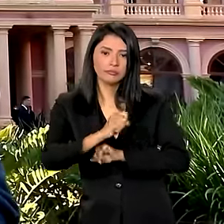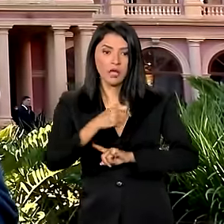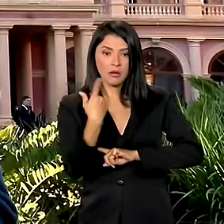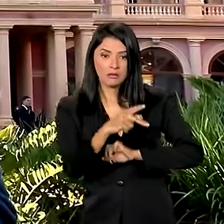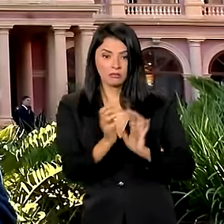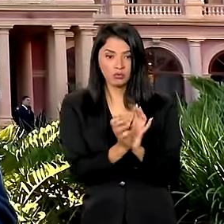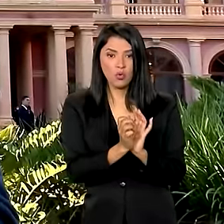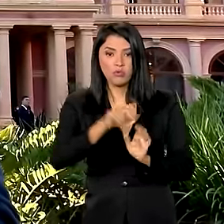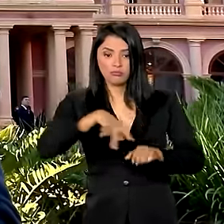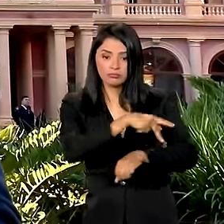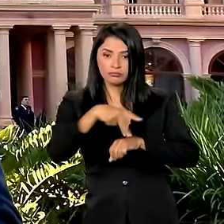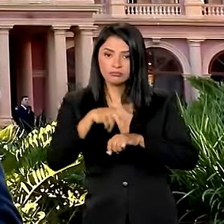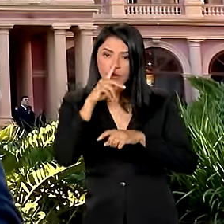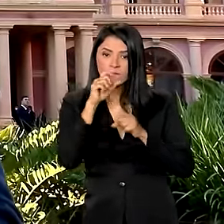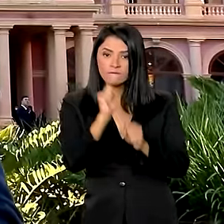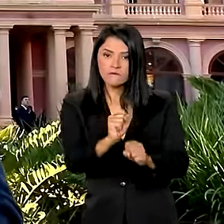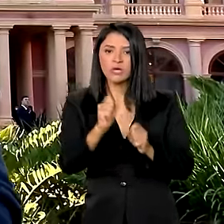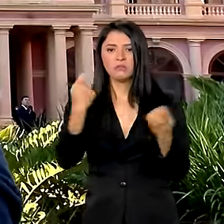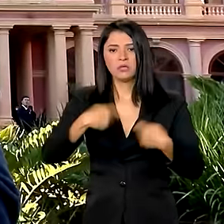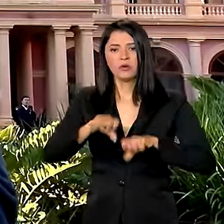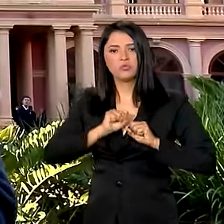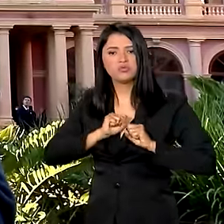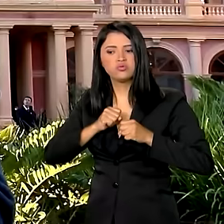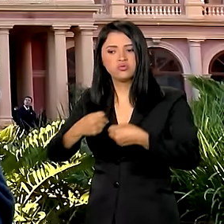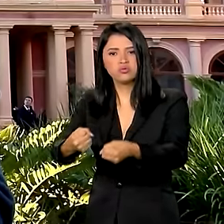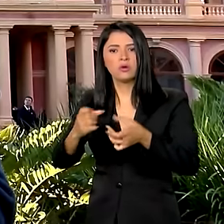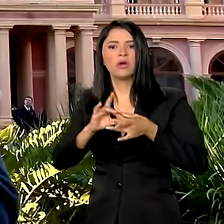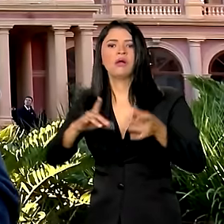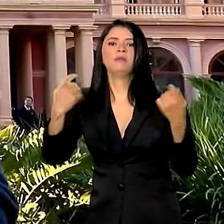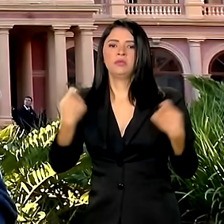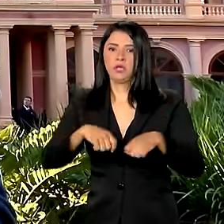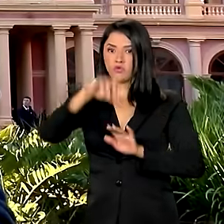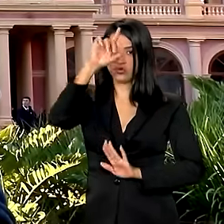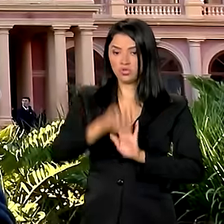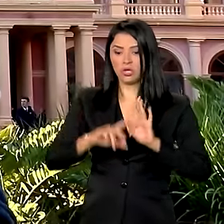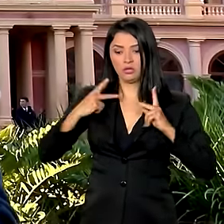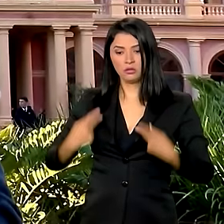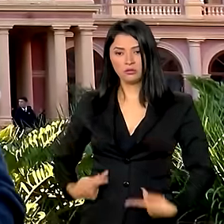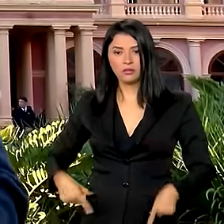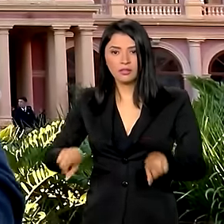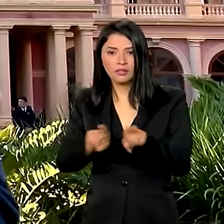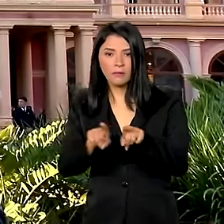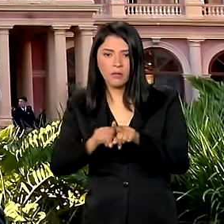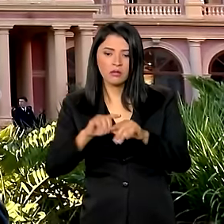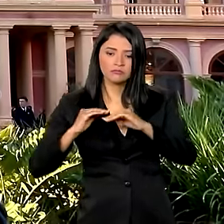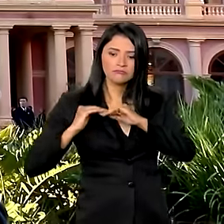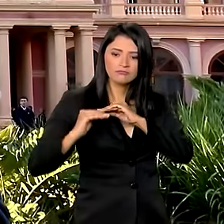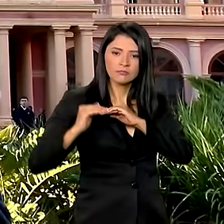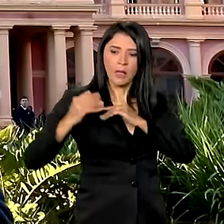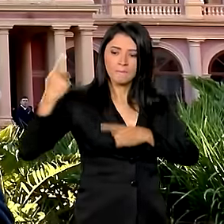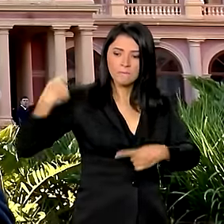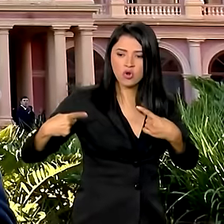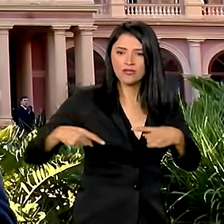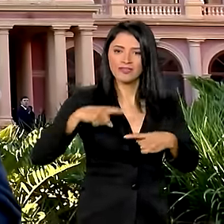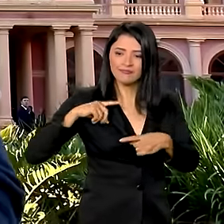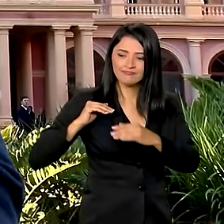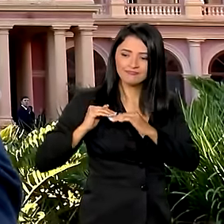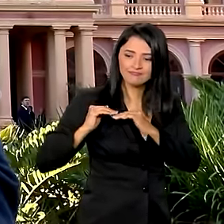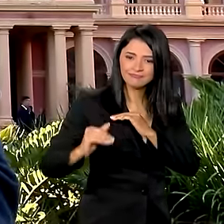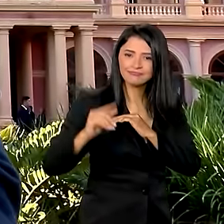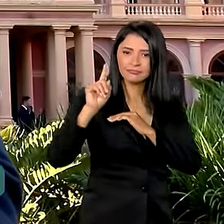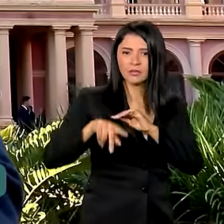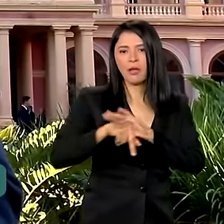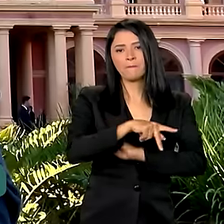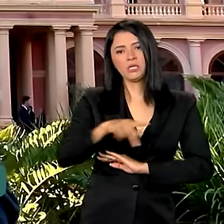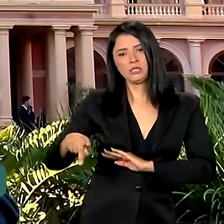do bloco reforçaram a necessidade de defender a democracia, os direitos humanos e a estabilidade política na região. A